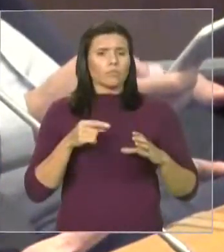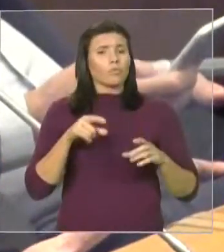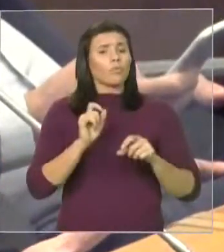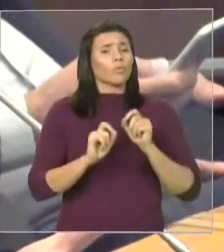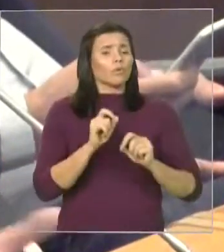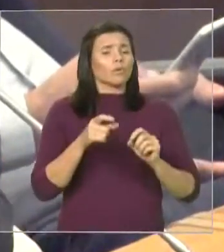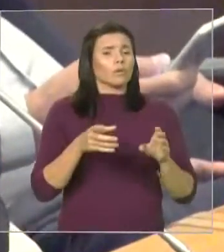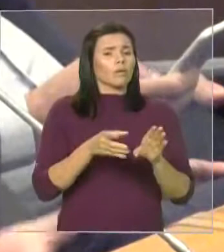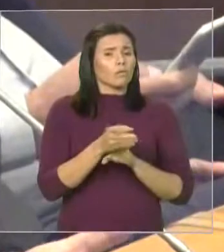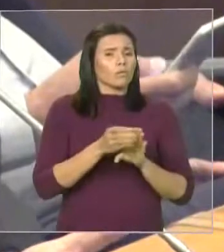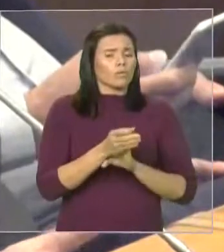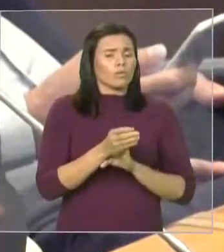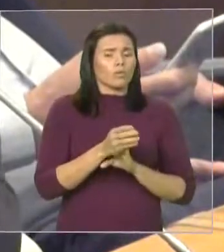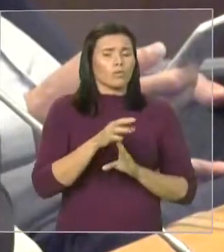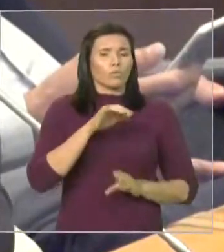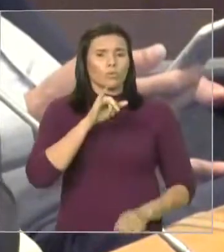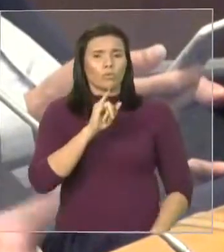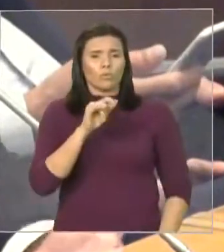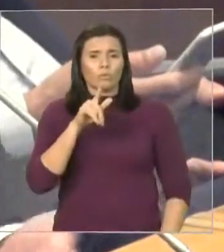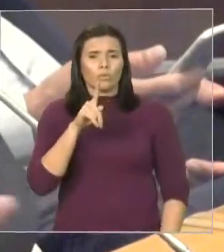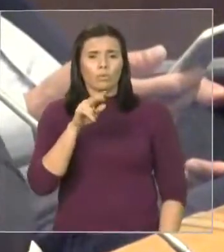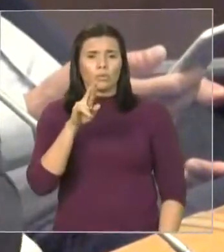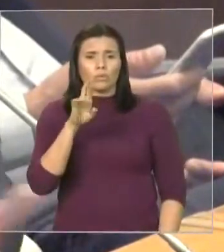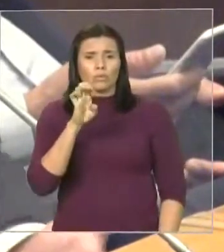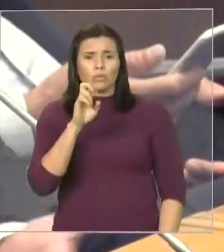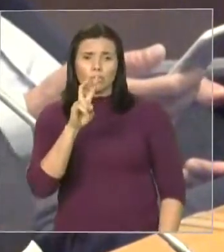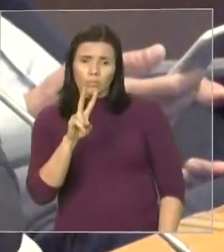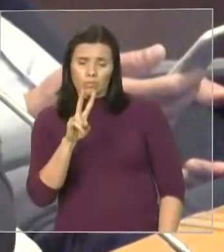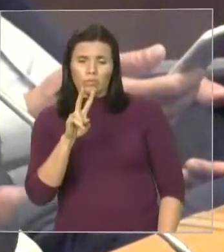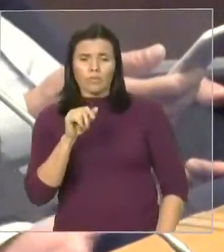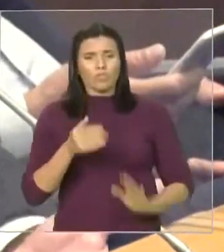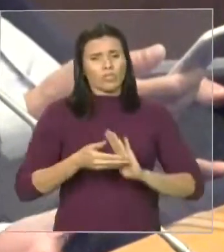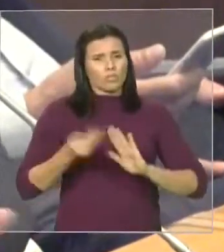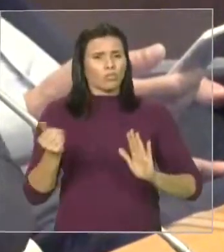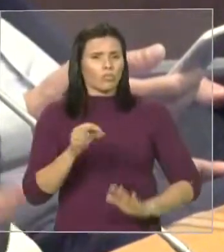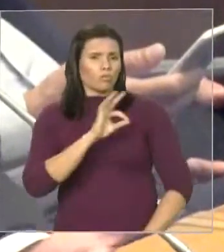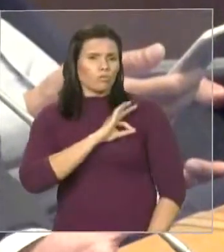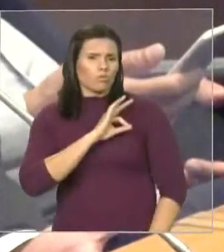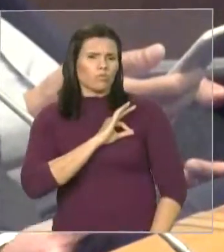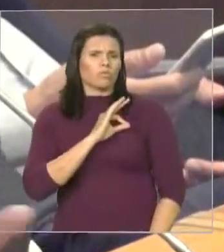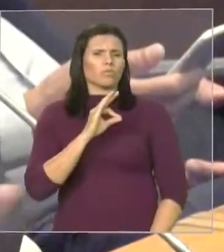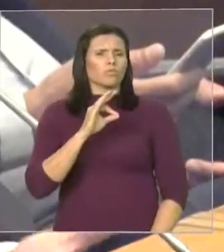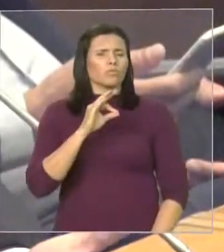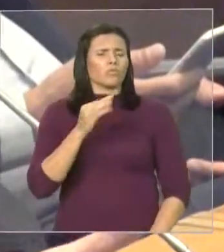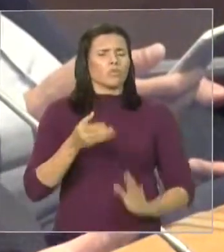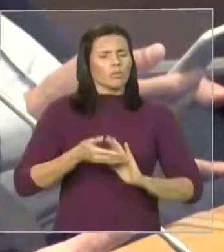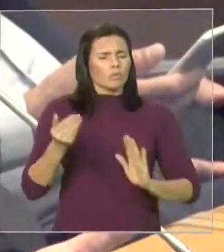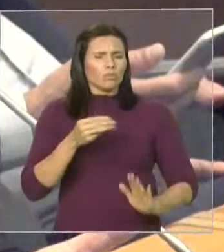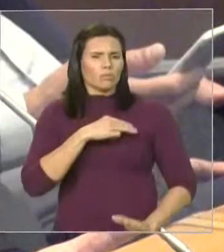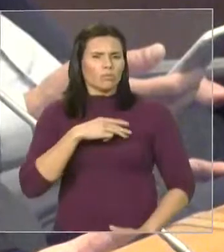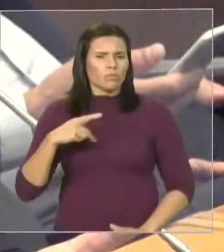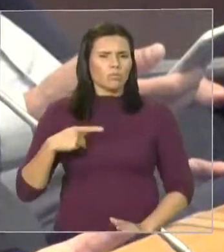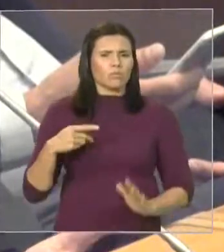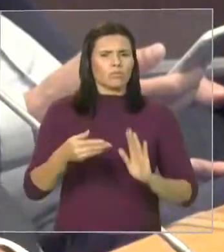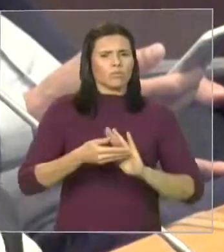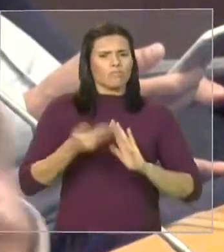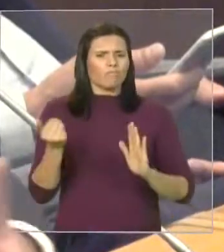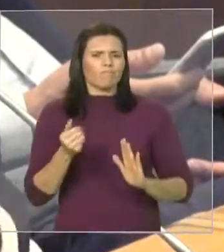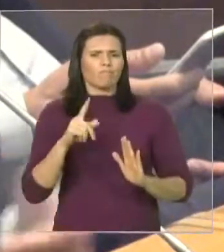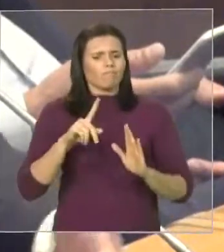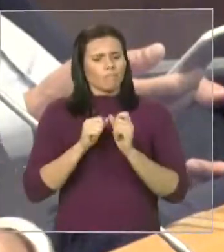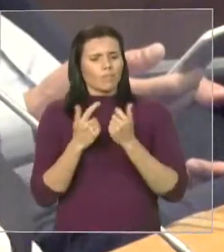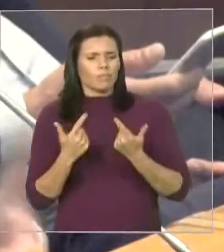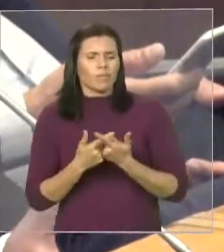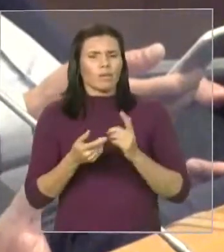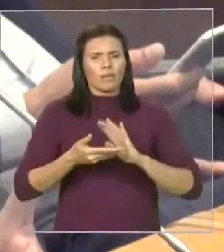onde estavam retirados a representação da Polícia Militar, do Ministério Público, da Assembleia, do Tribunal de Contas e outras. E se não fosse